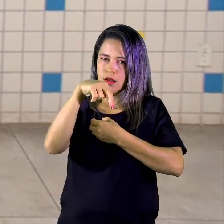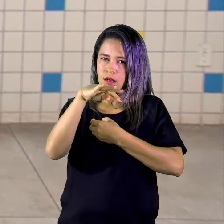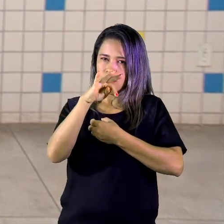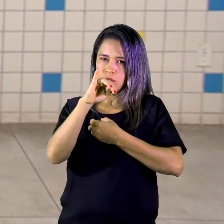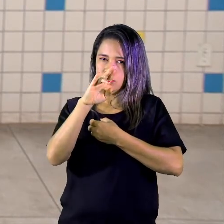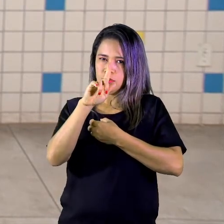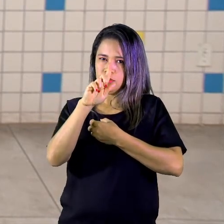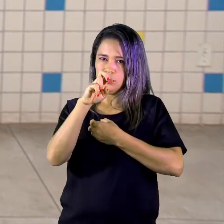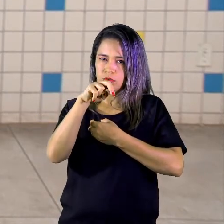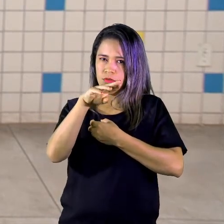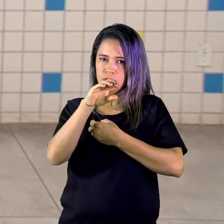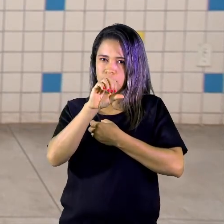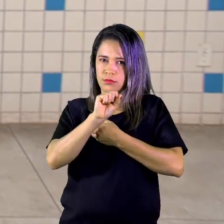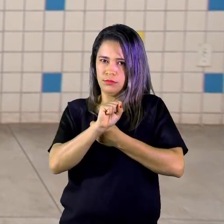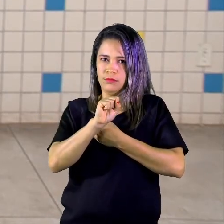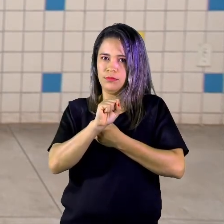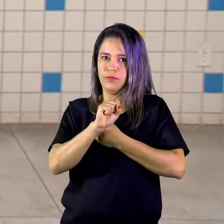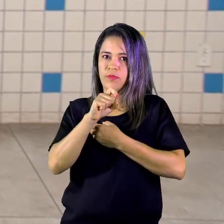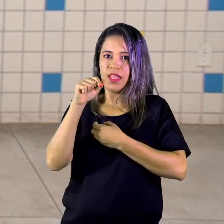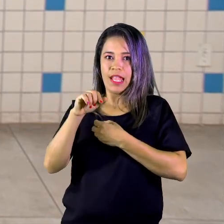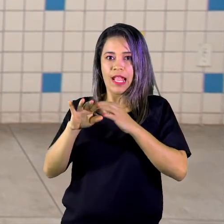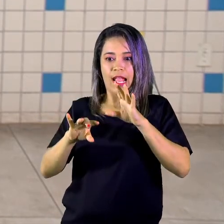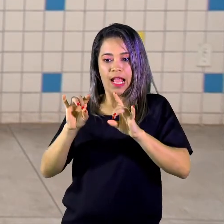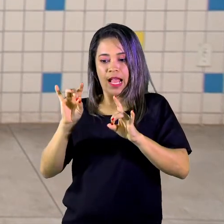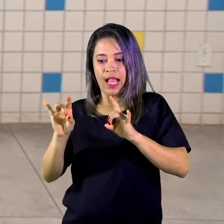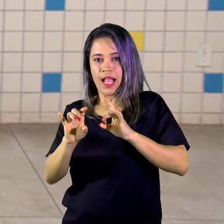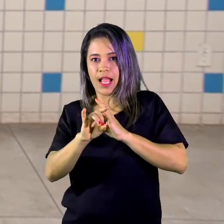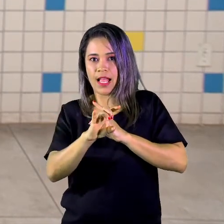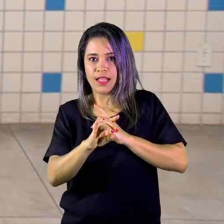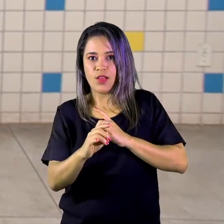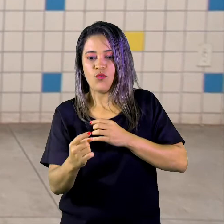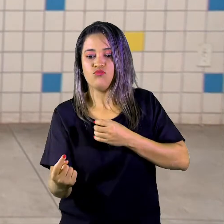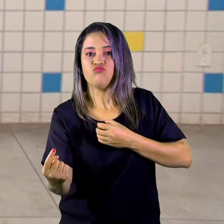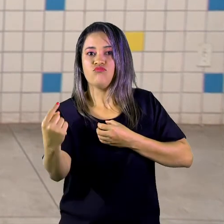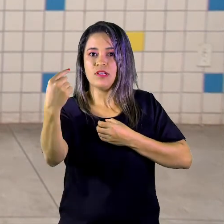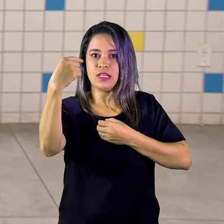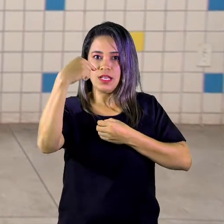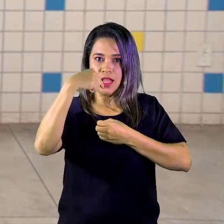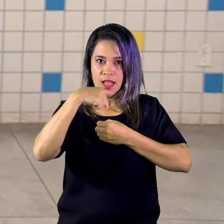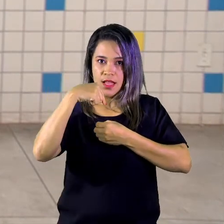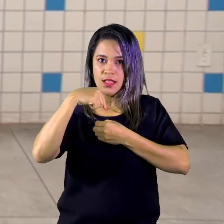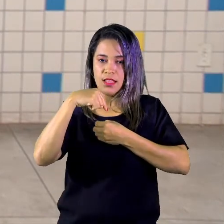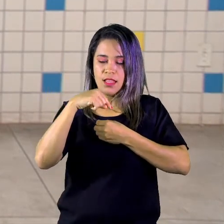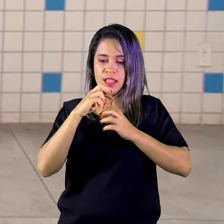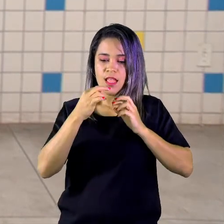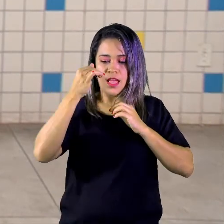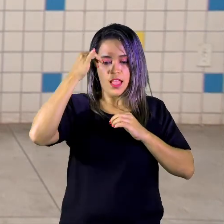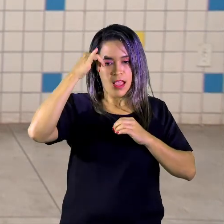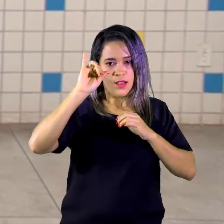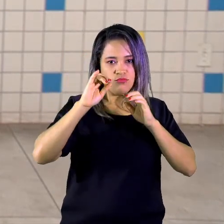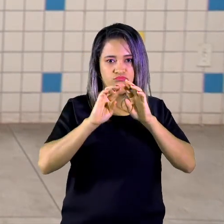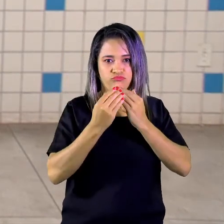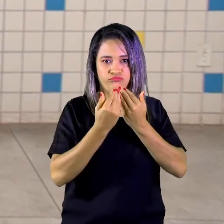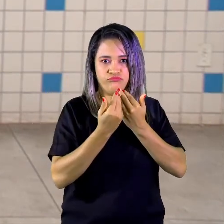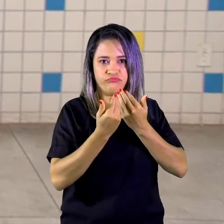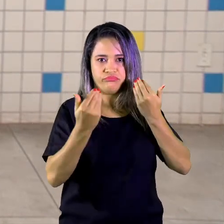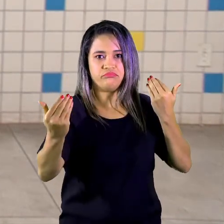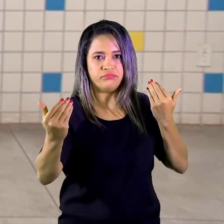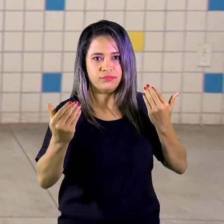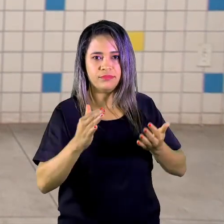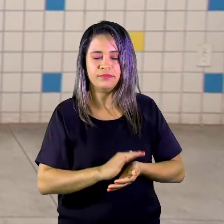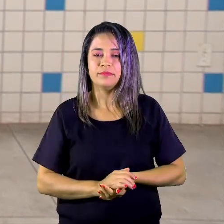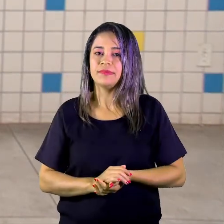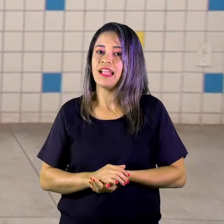Cada anticorpo produzido, ele é específico contra o antígeno que estimulou a sua produção. Então, não